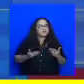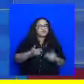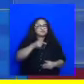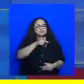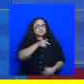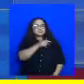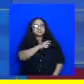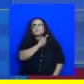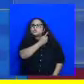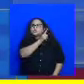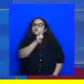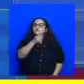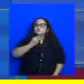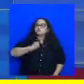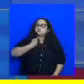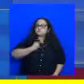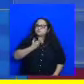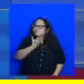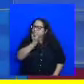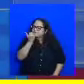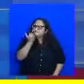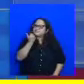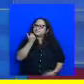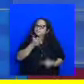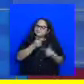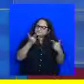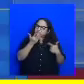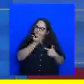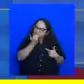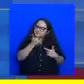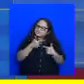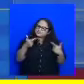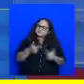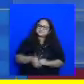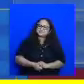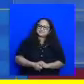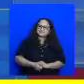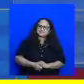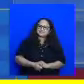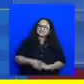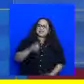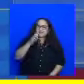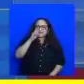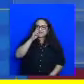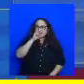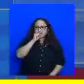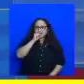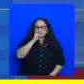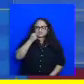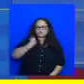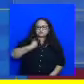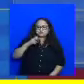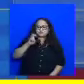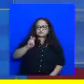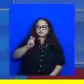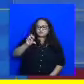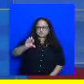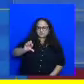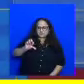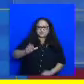sétimo e último número da Time Mania. Vem sorte, vem sorte. Bola laranja número 59.